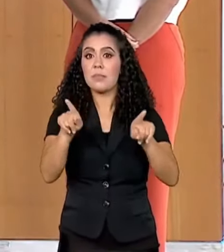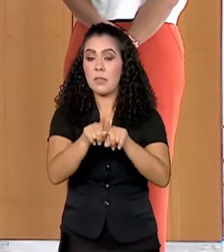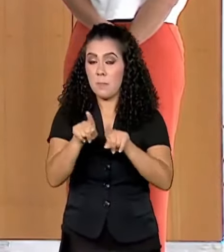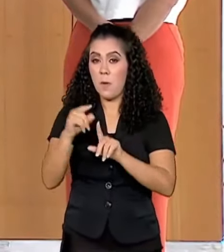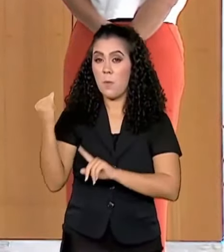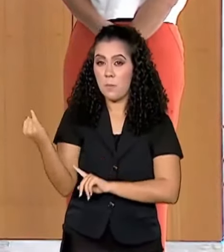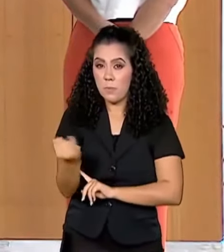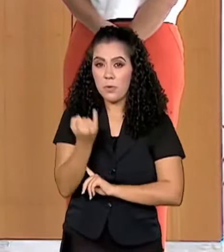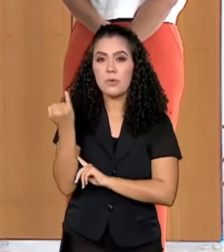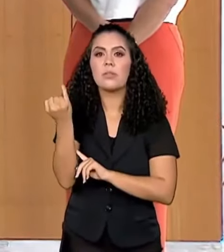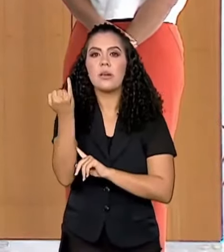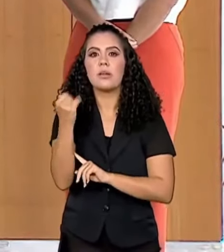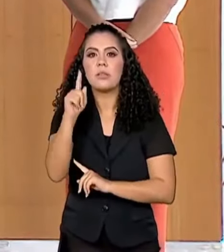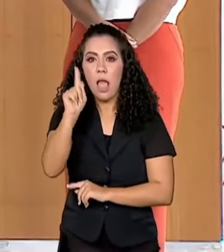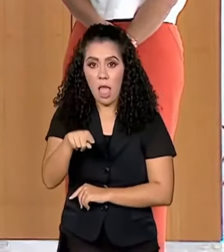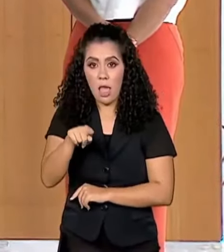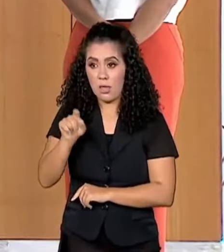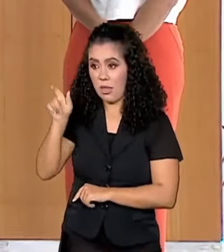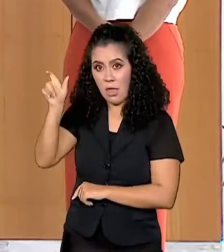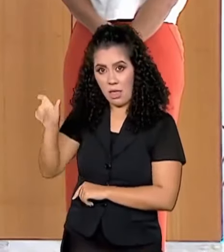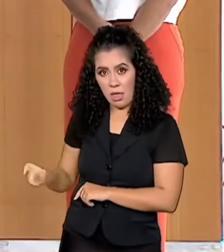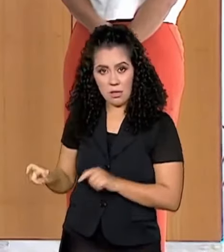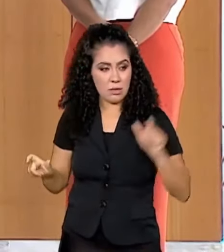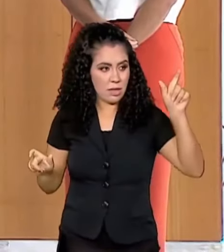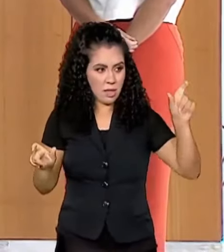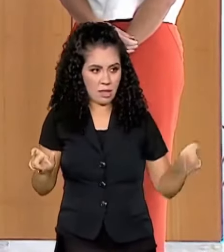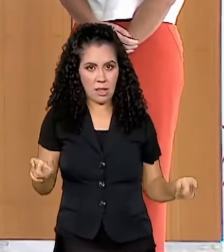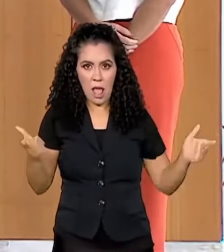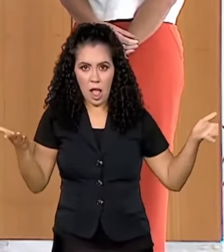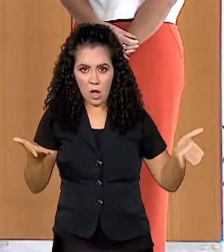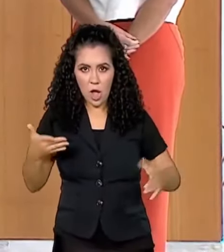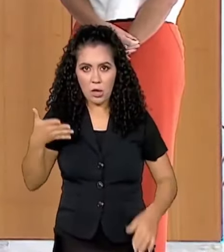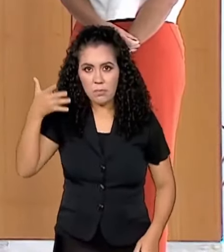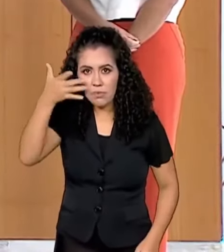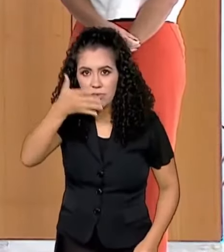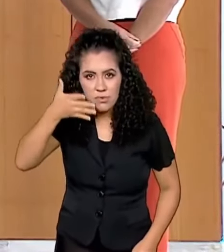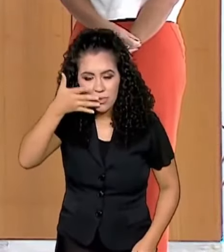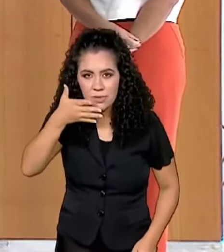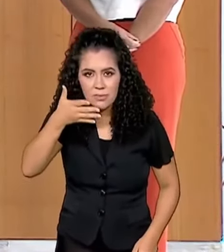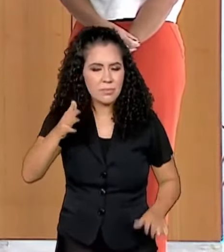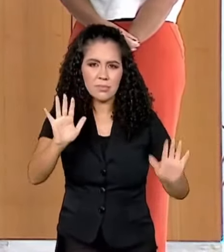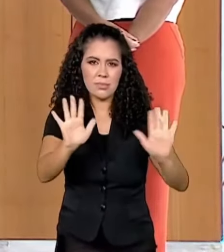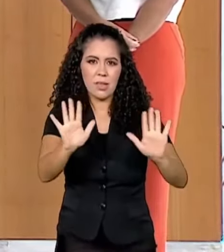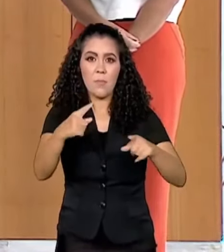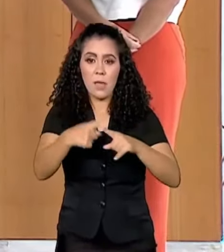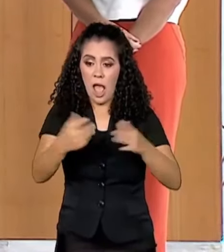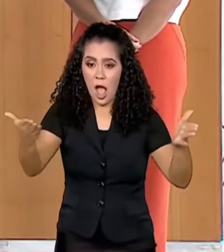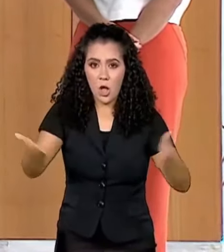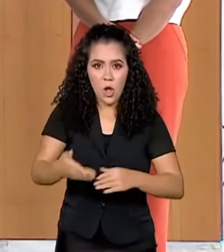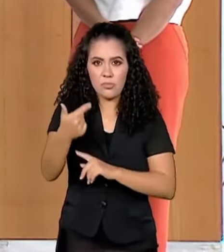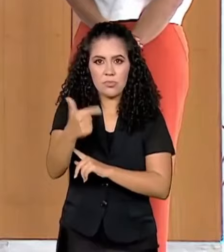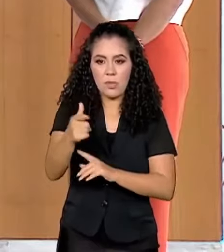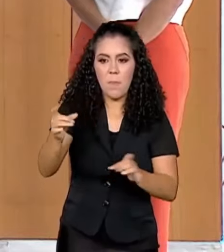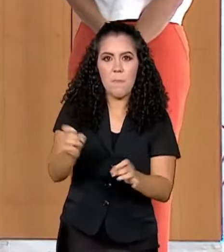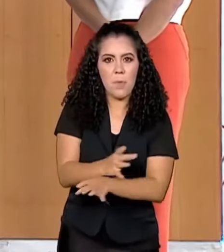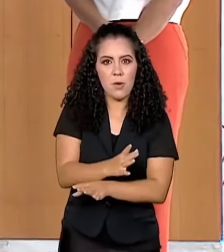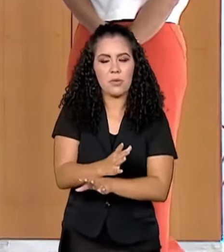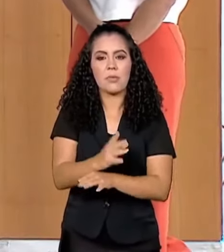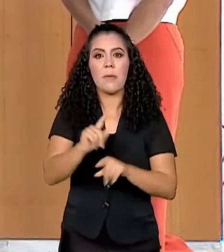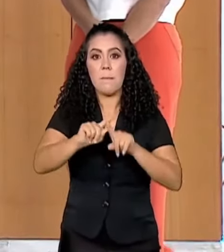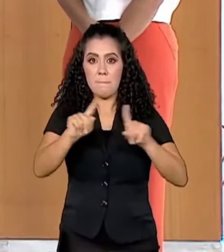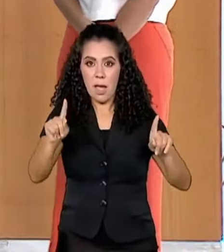importante é que os dois não vão falar para vocês agora porque eles não tem nada para falar quando o Flávio Dino